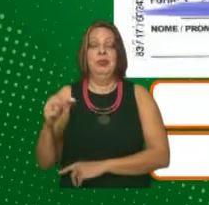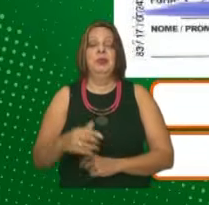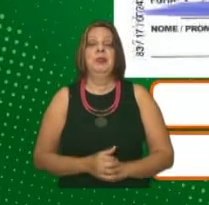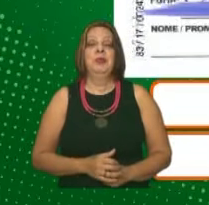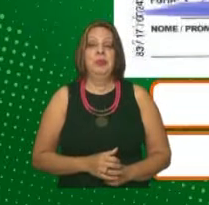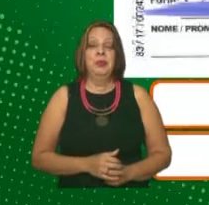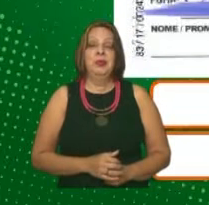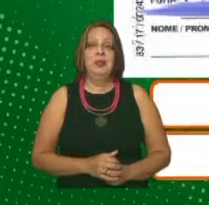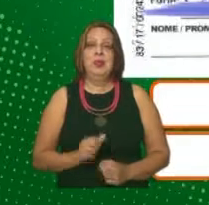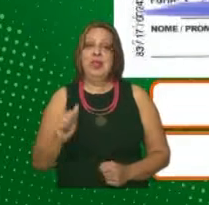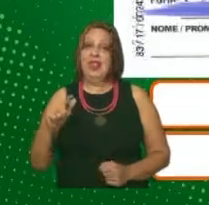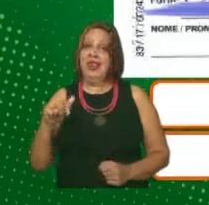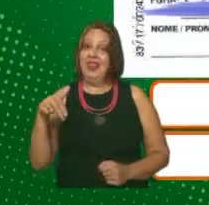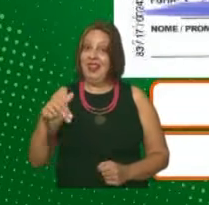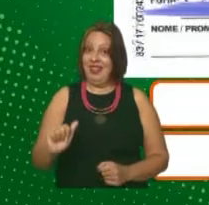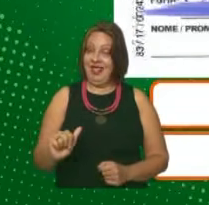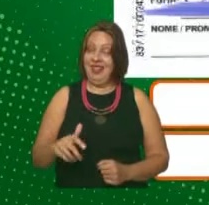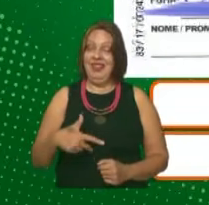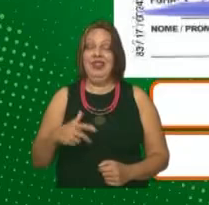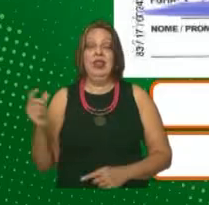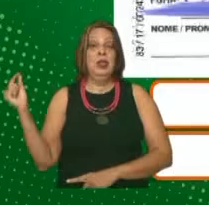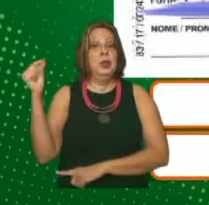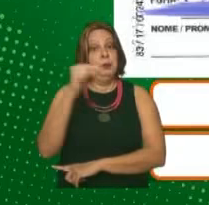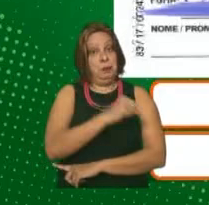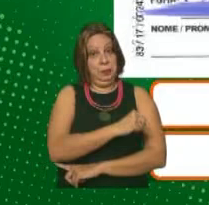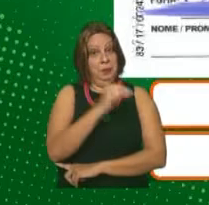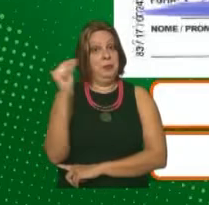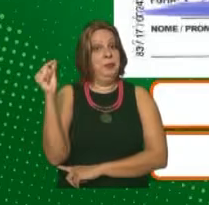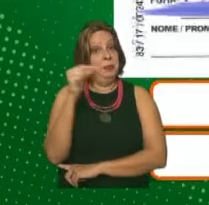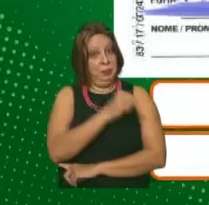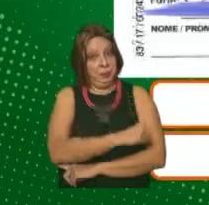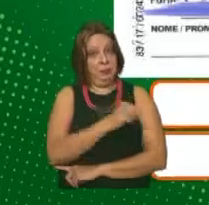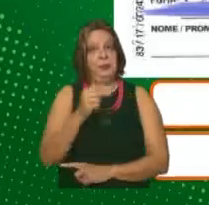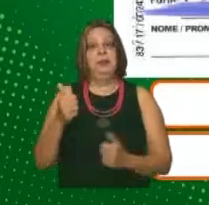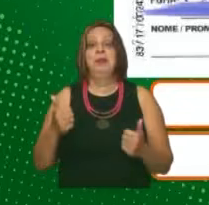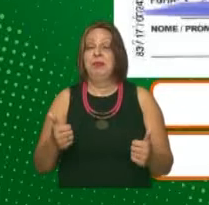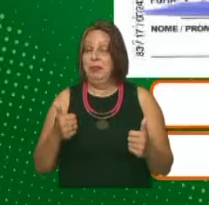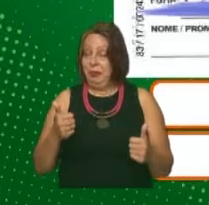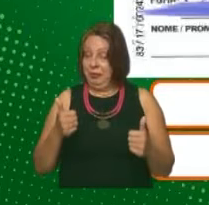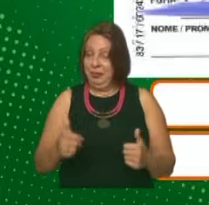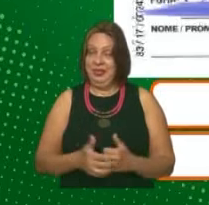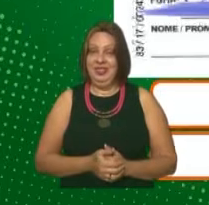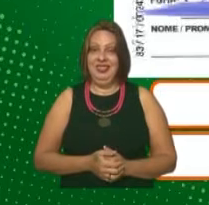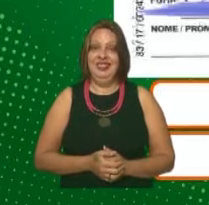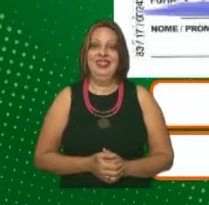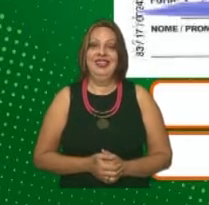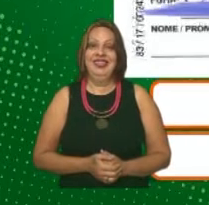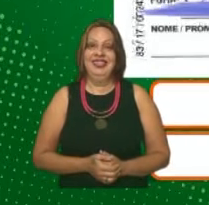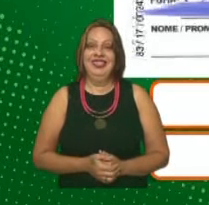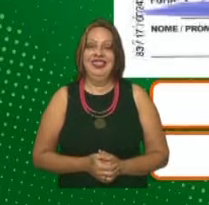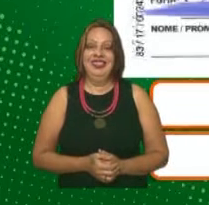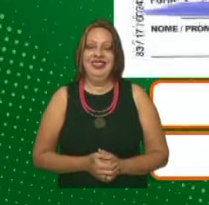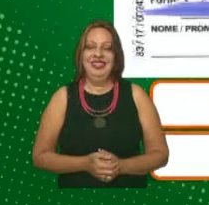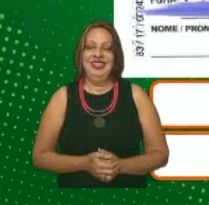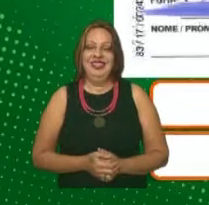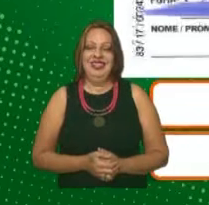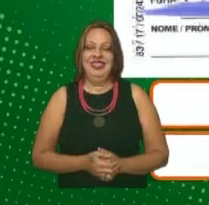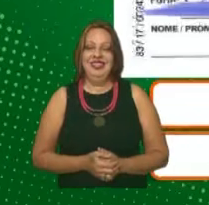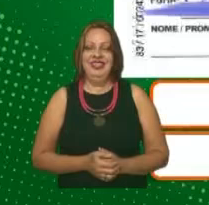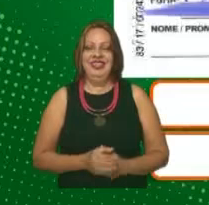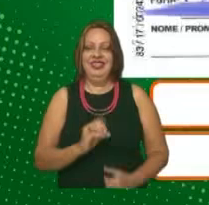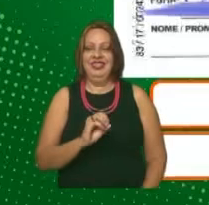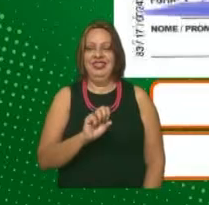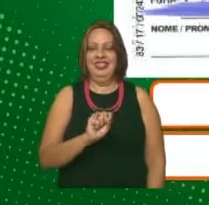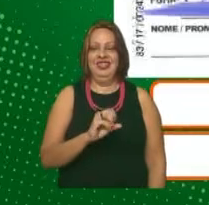Alan Leite, Regional Carmópolis, aí Capela, né, Regional Capela e importes presentes em Carmópolis.